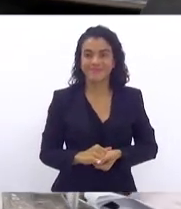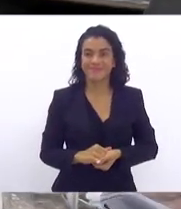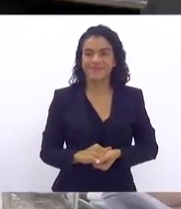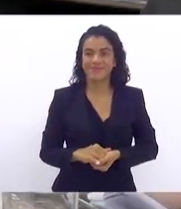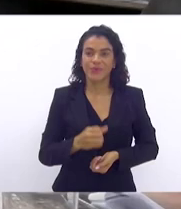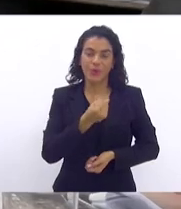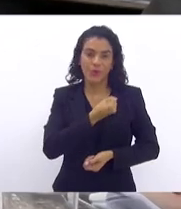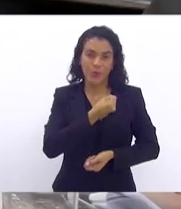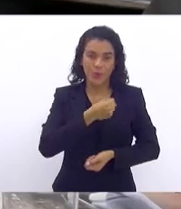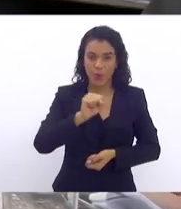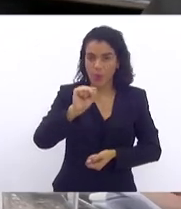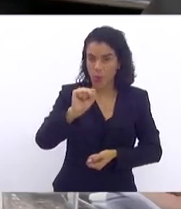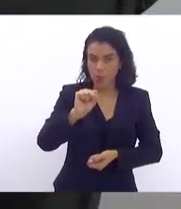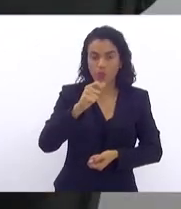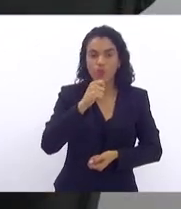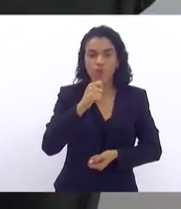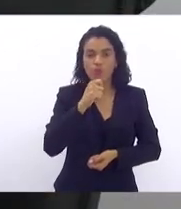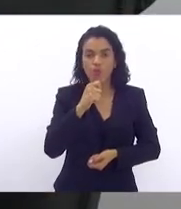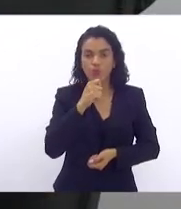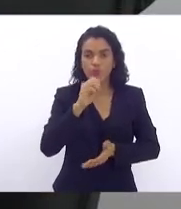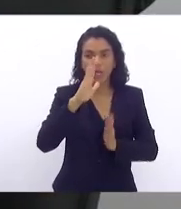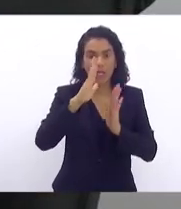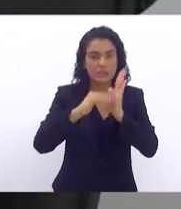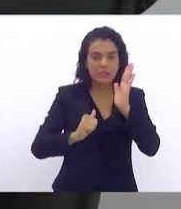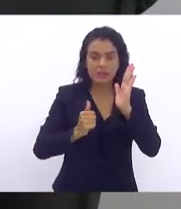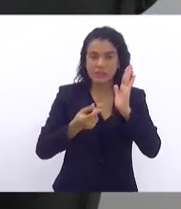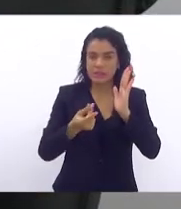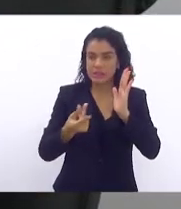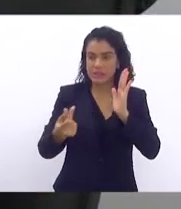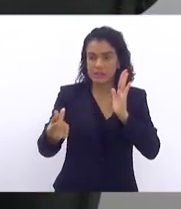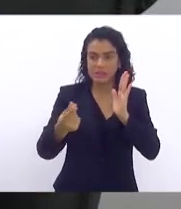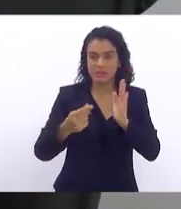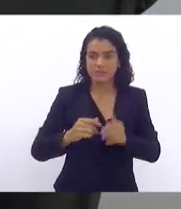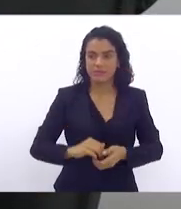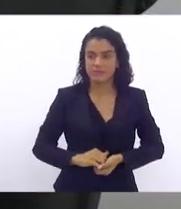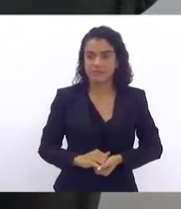item 8, então, não consta ainda essa retirada em definitivo.